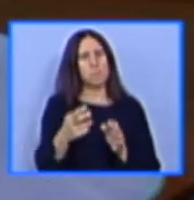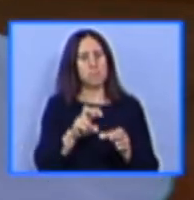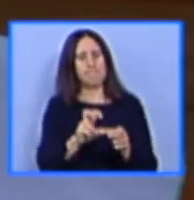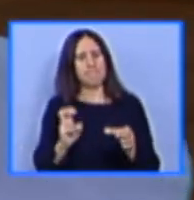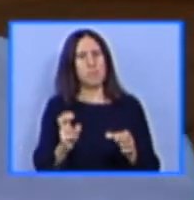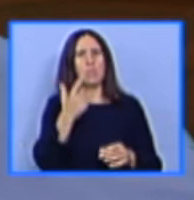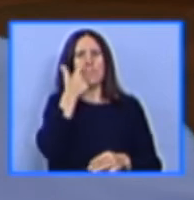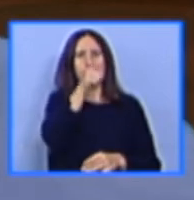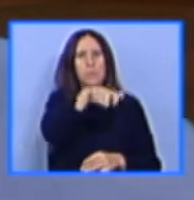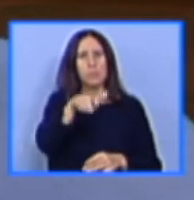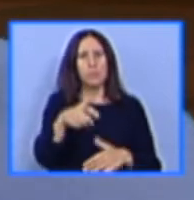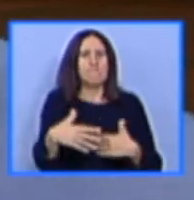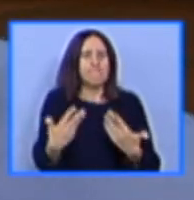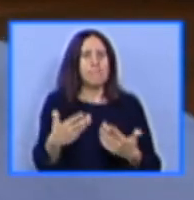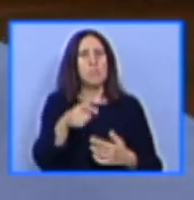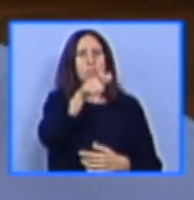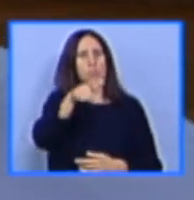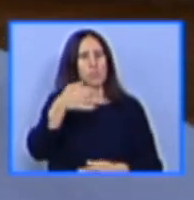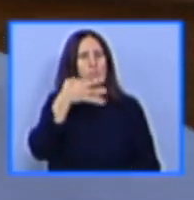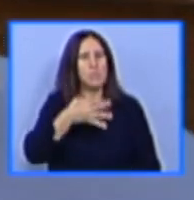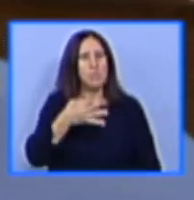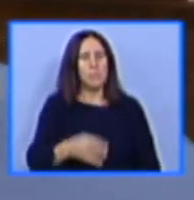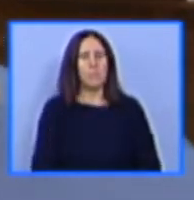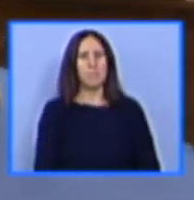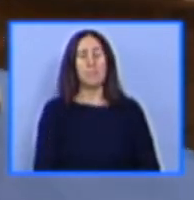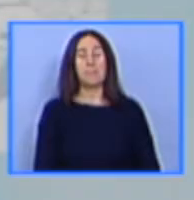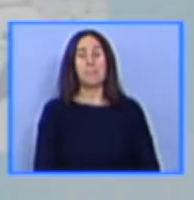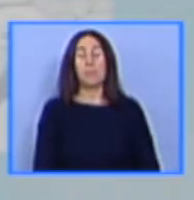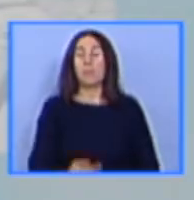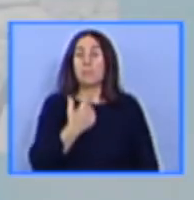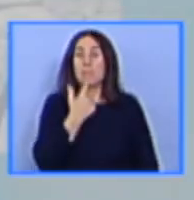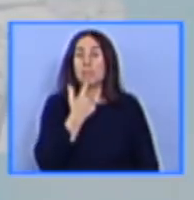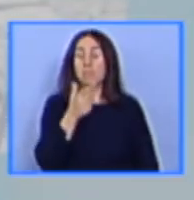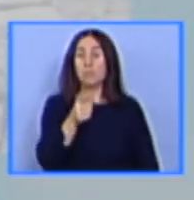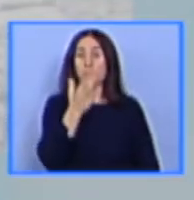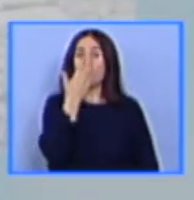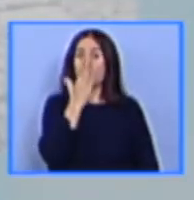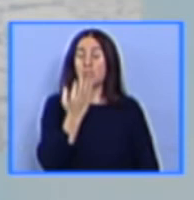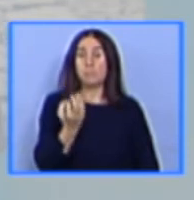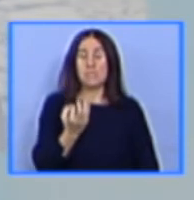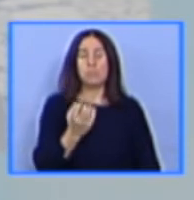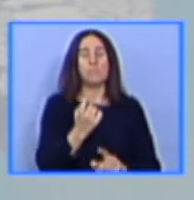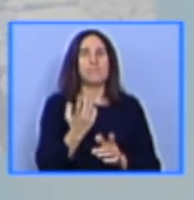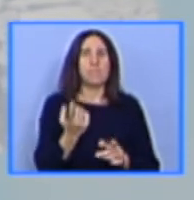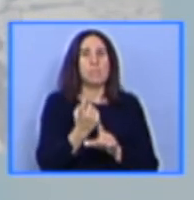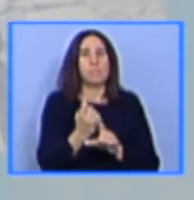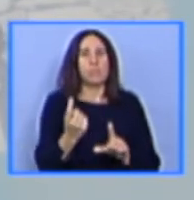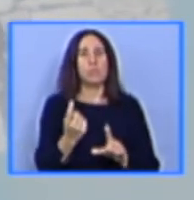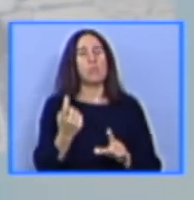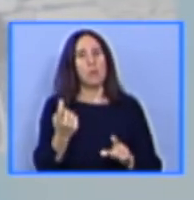das pessoas, enfim, e das convicções das pessoas? Quer dizer, isso parece-me que sim, até porque